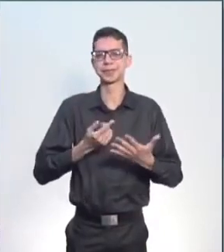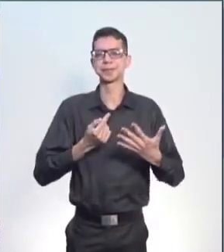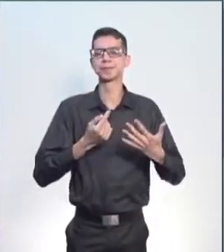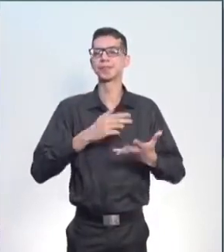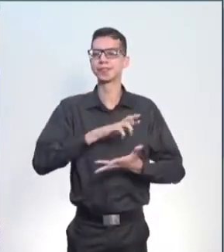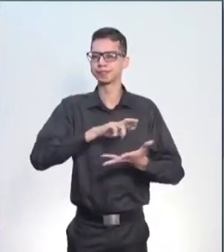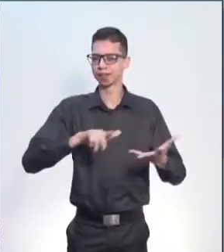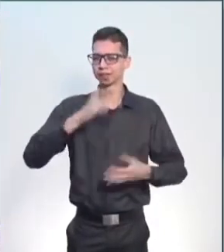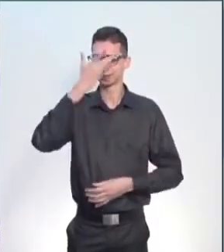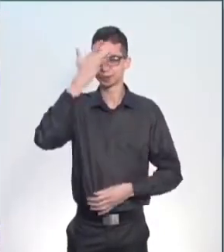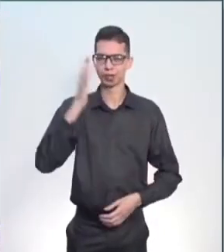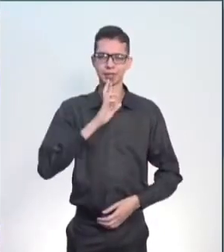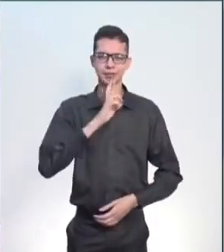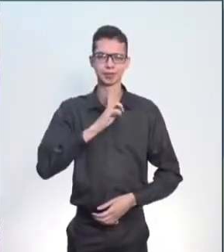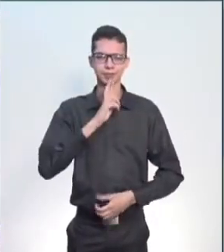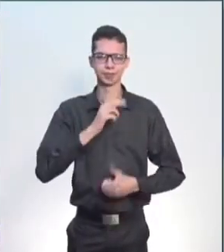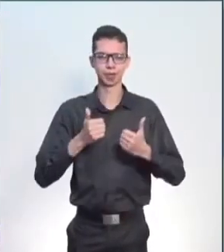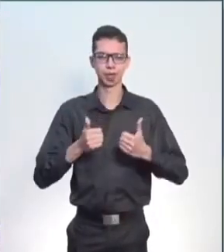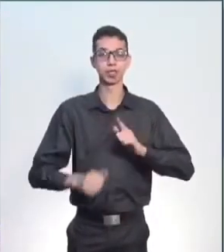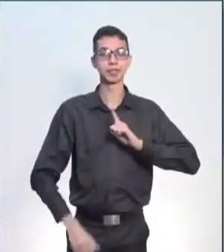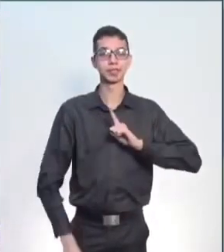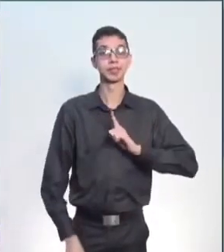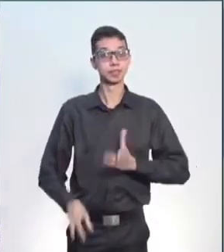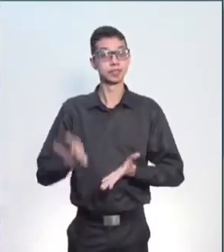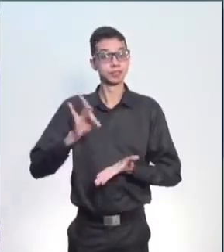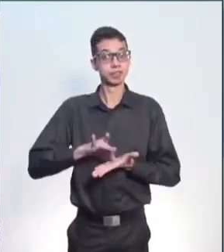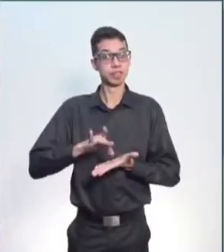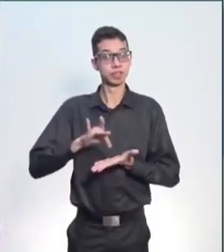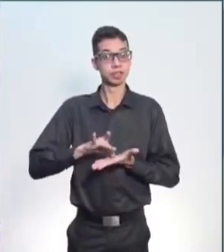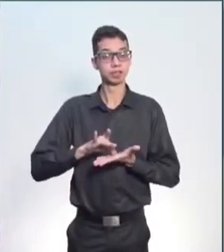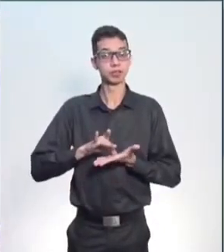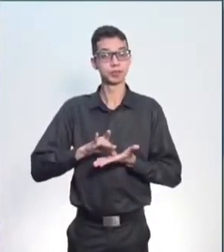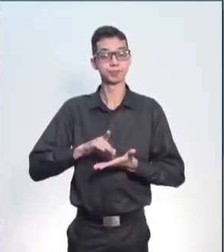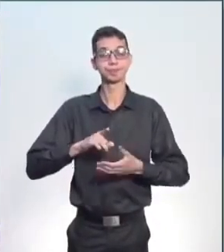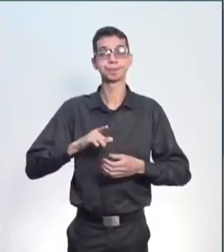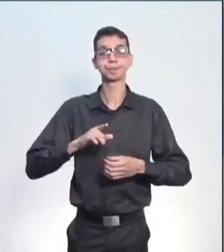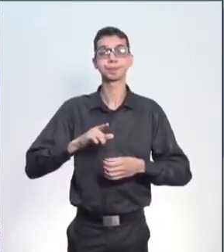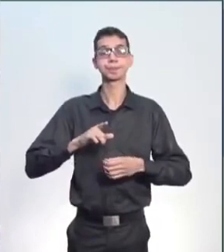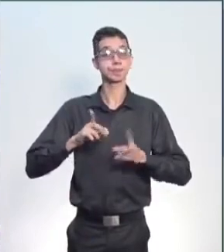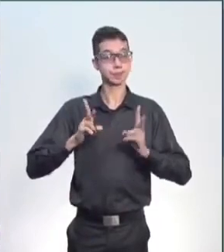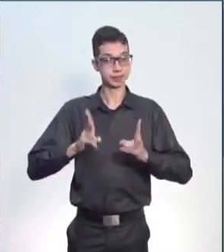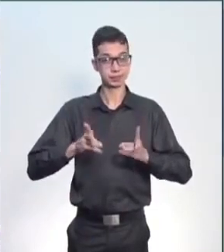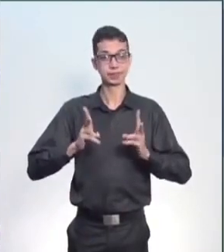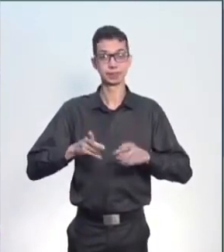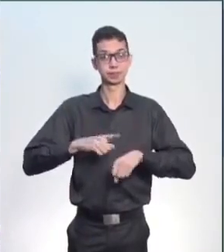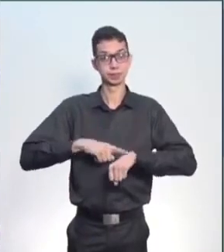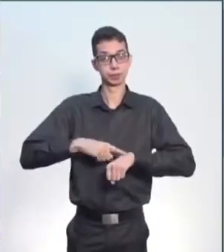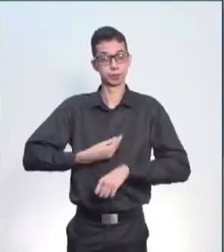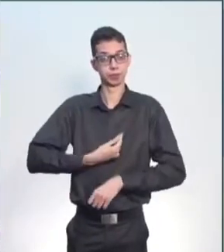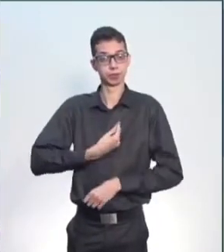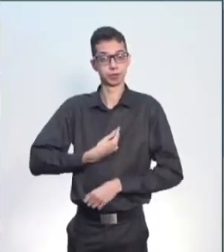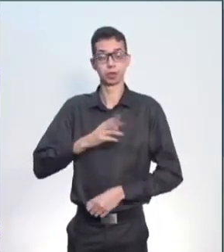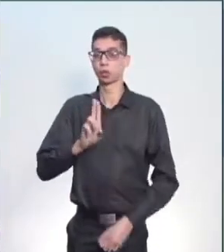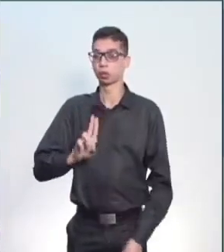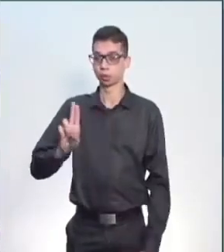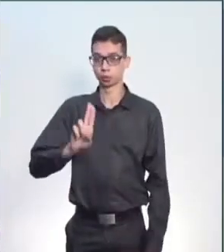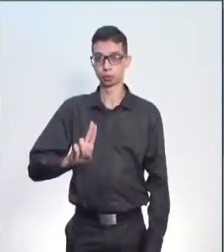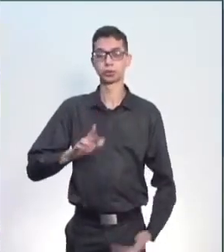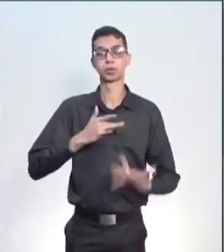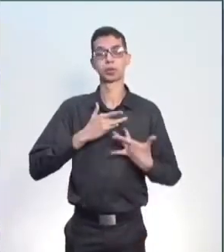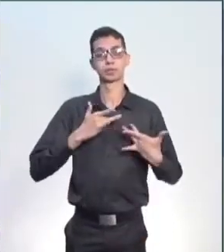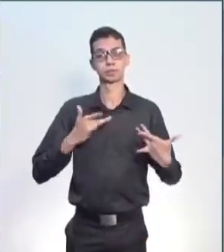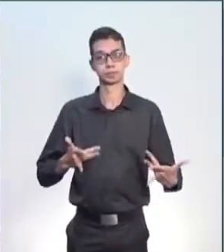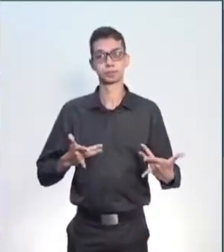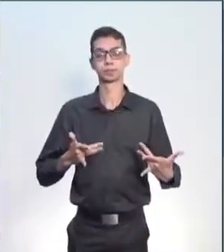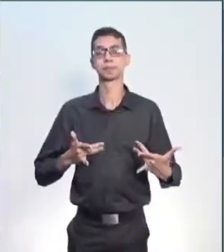é efetivamente isso, mesmo, né? Esses são os momentos que nós usamos a palavra solidariedade com mais frequência,